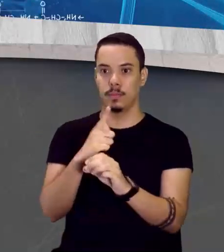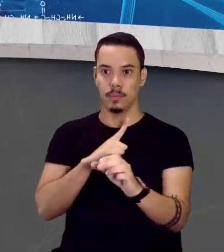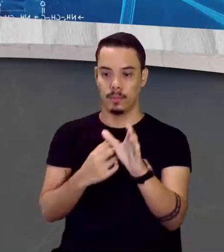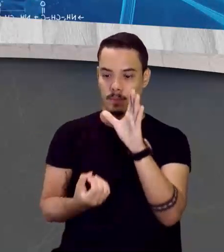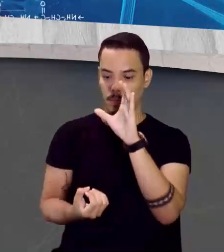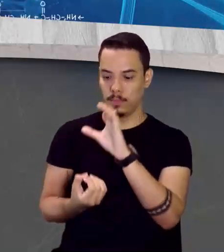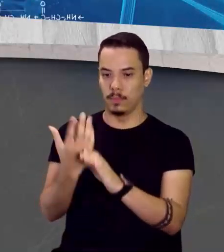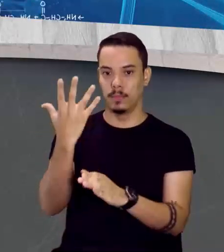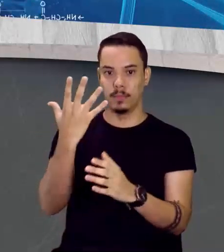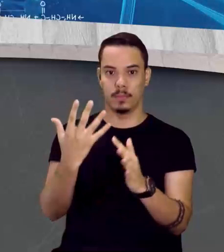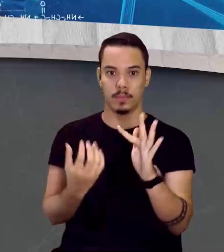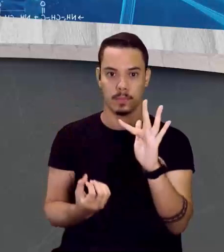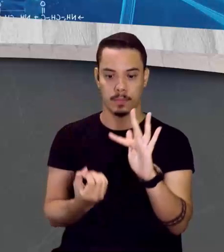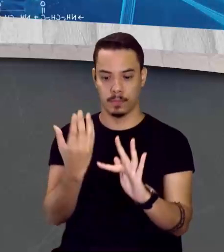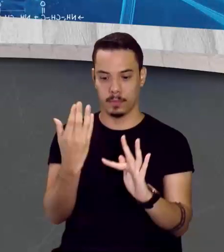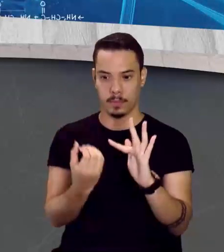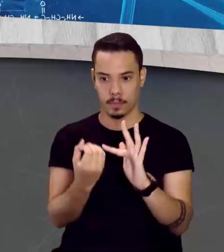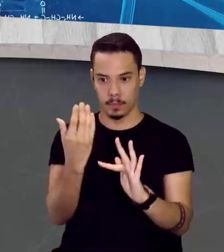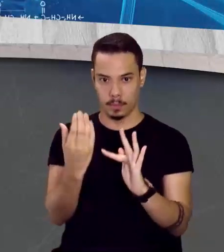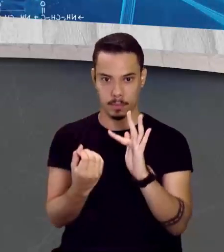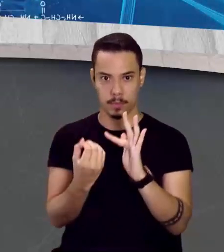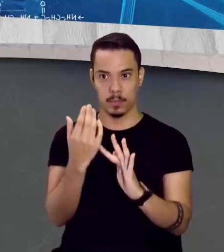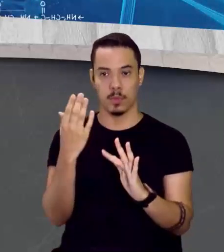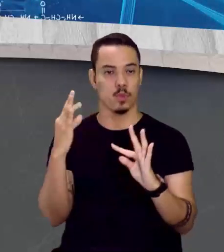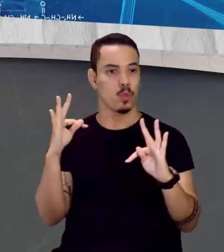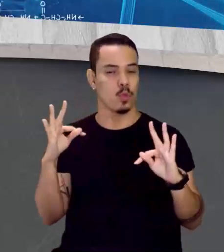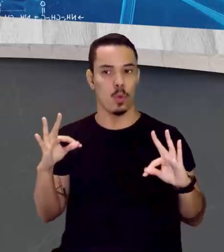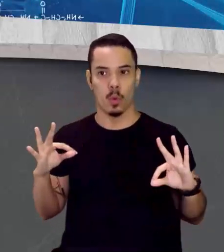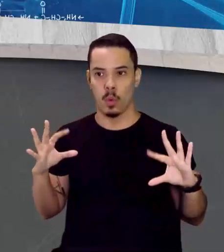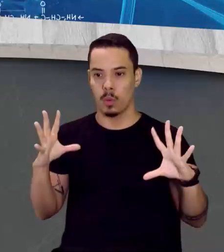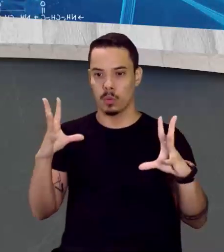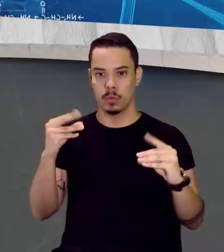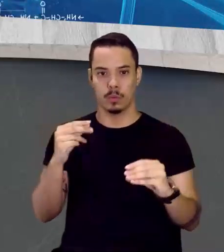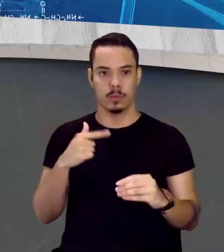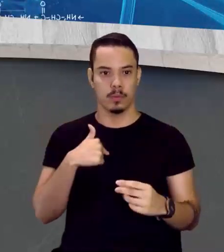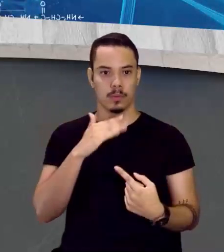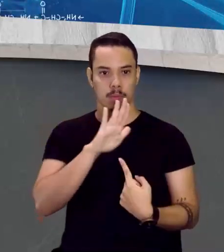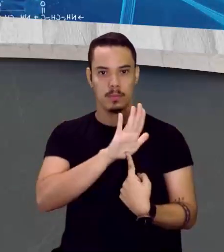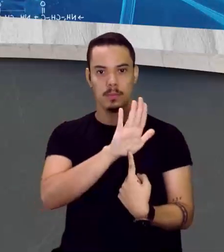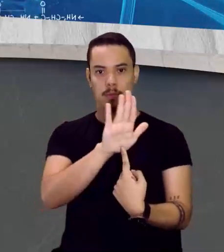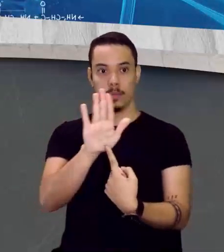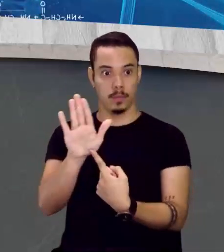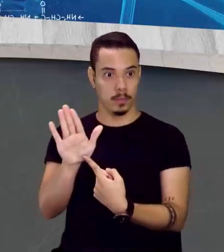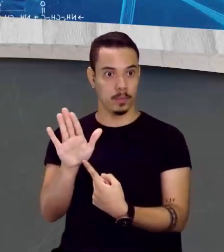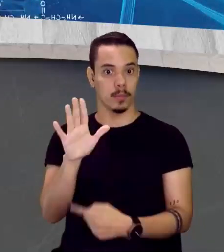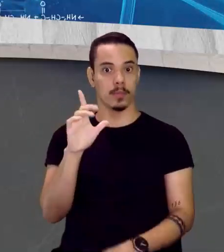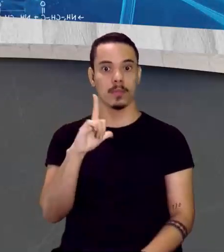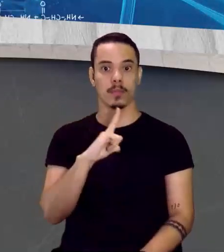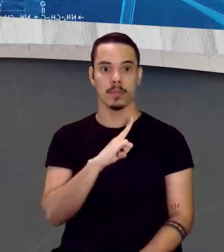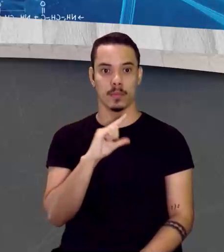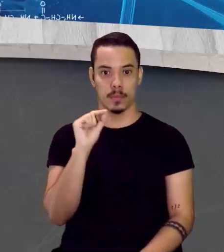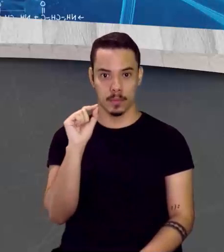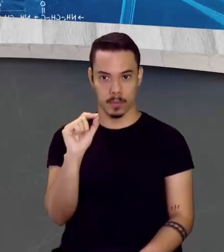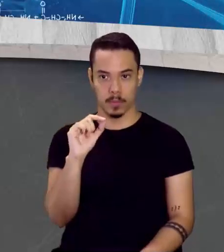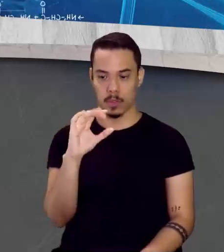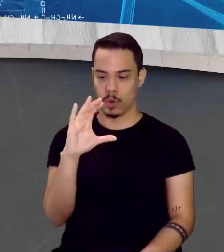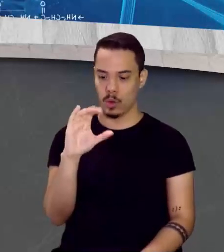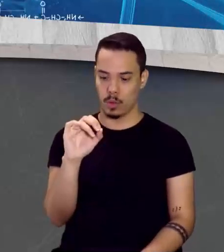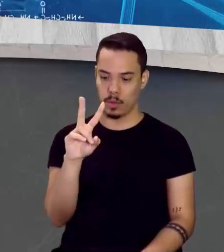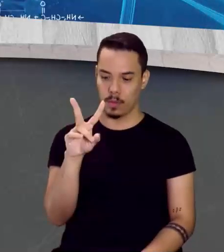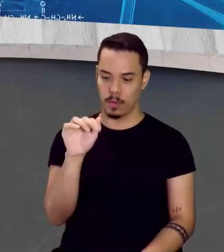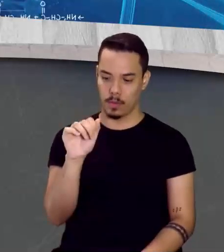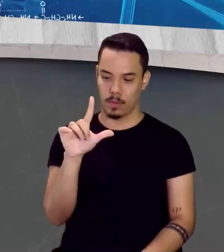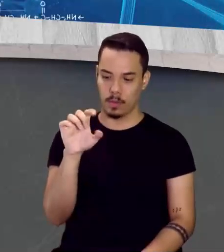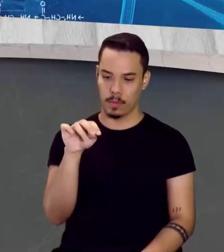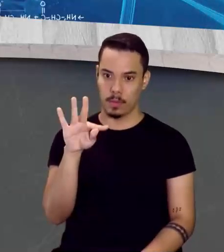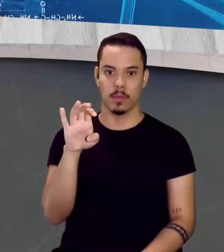fórmula das moléculas. Todas as ligações aqui representadas são o quê? Ligações